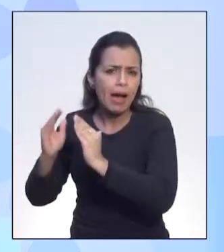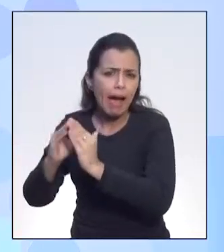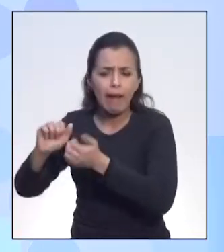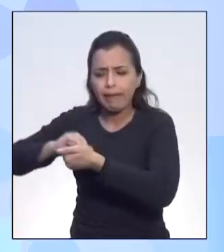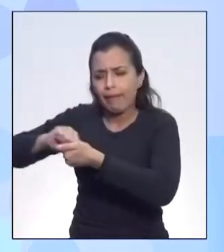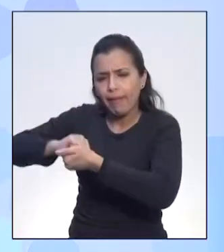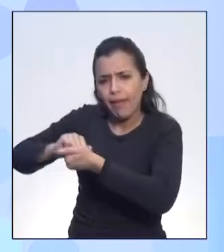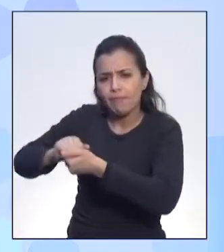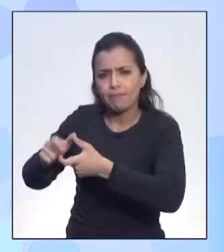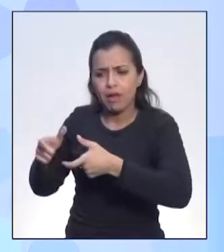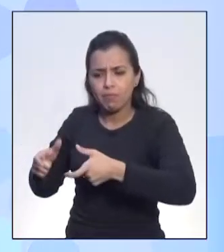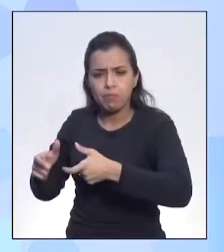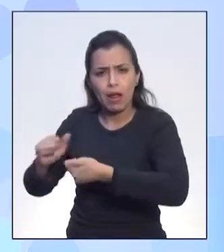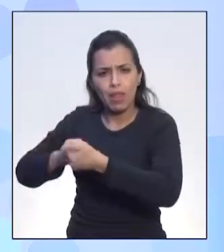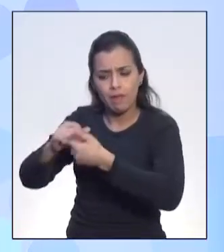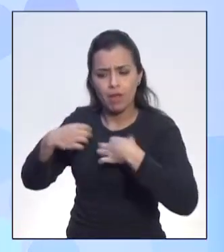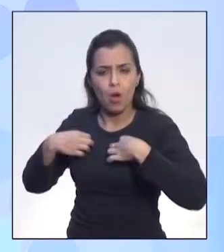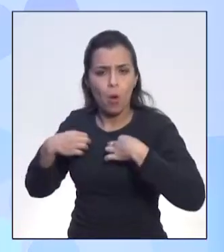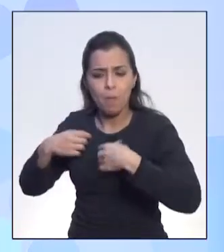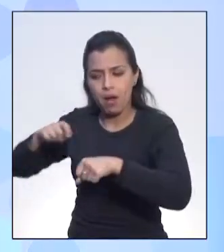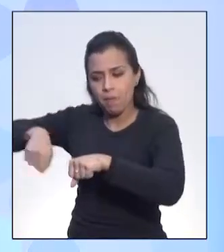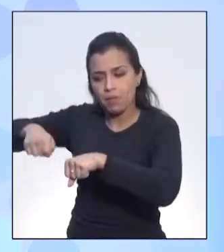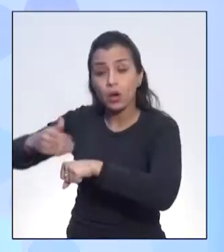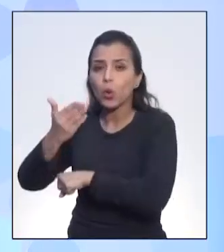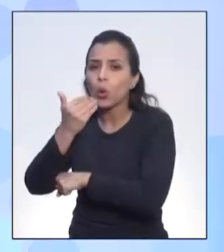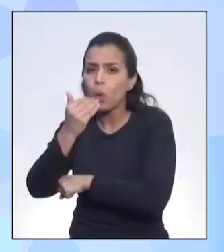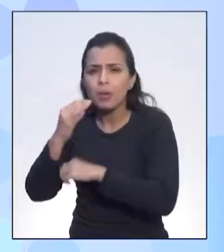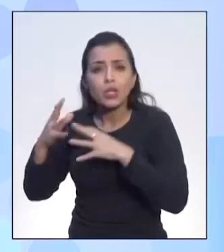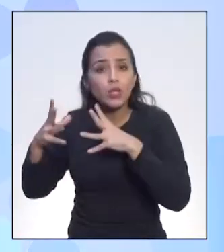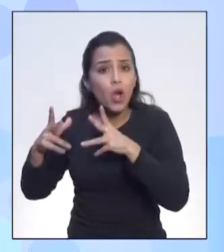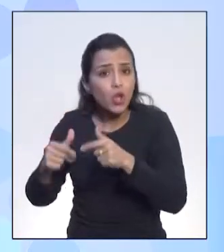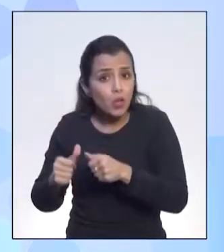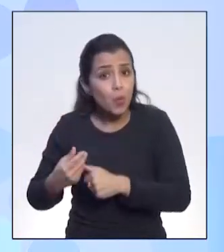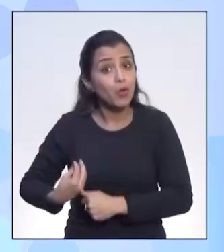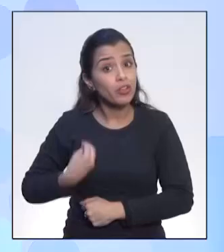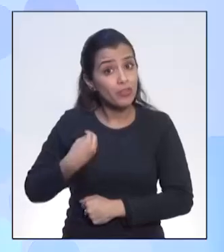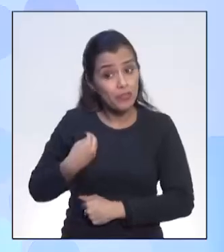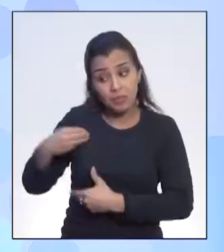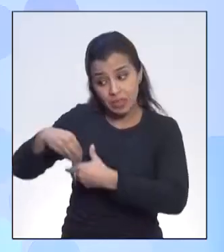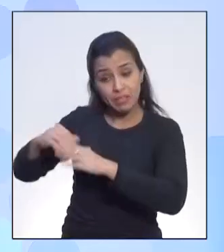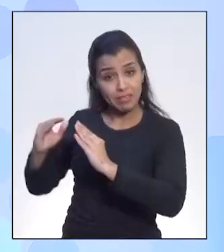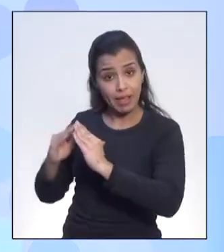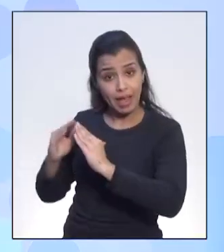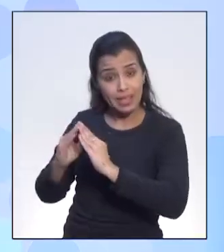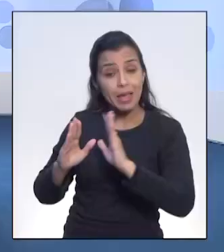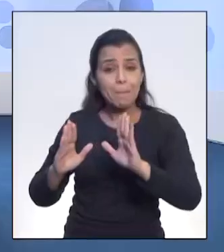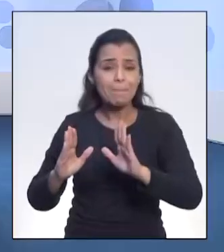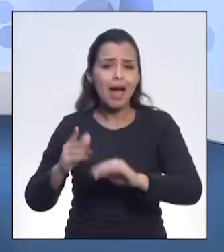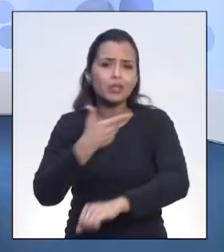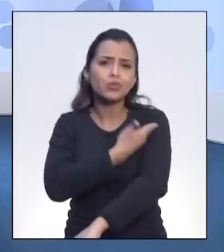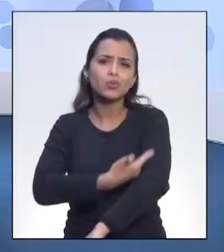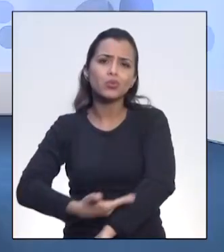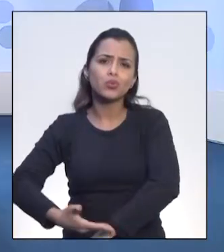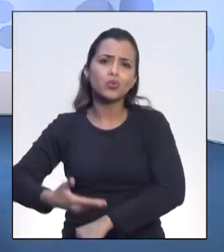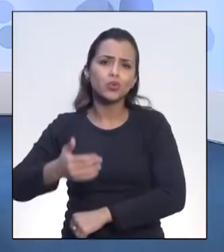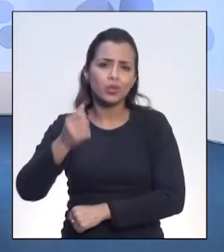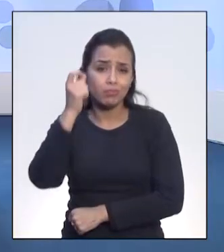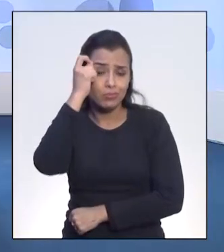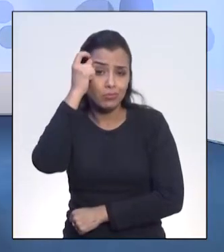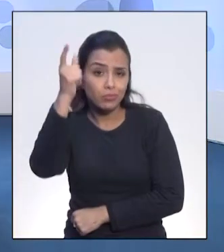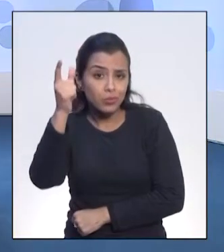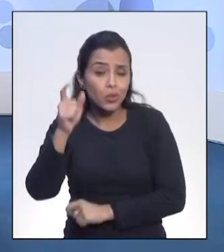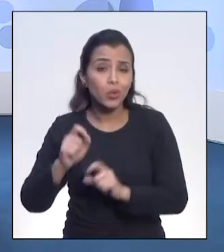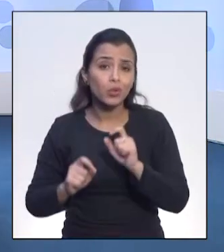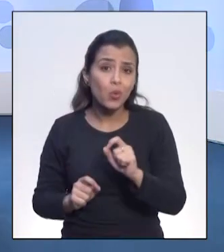os pratos, lavar a roupa, fazer a comida, todos estamos morando, mas, culturalmente, nós temos direcionado